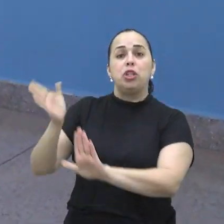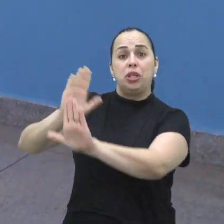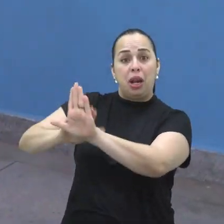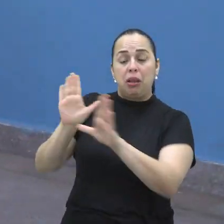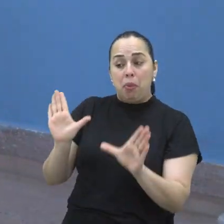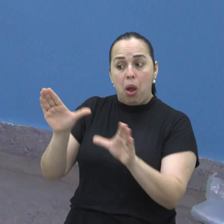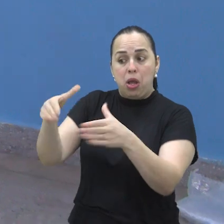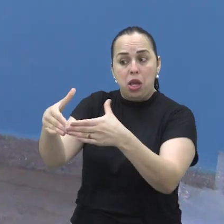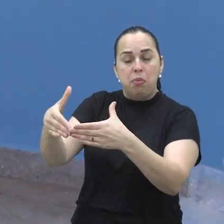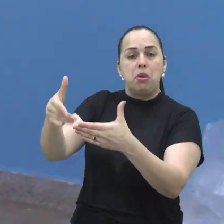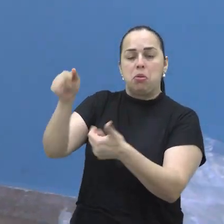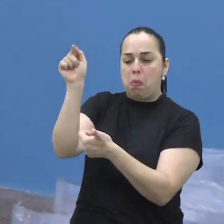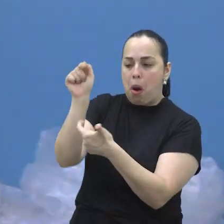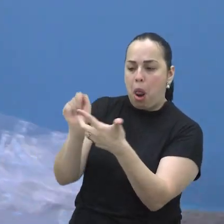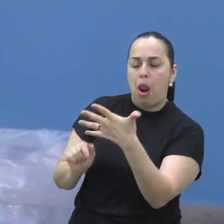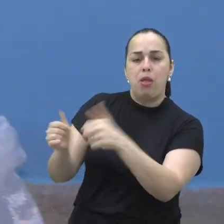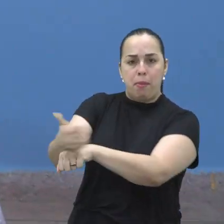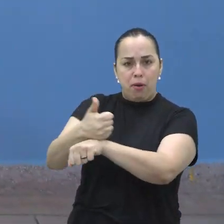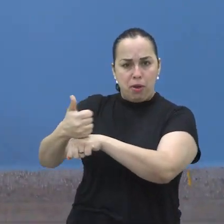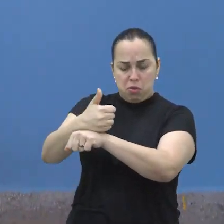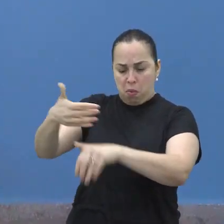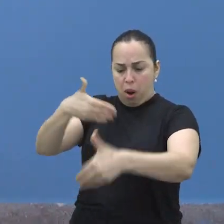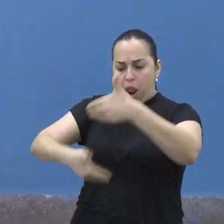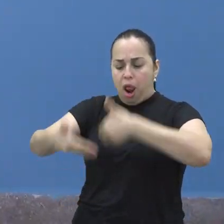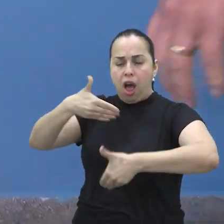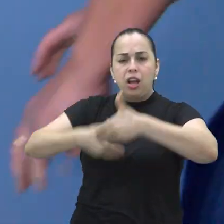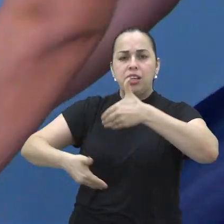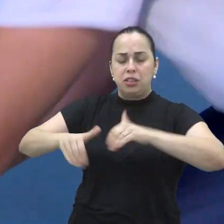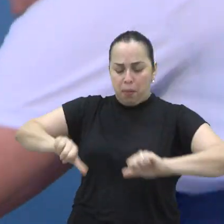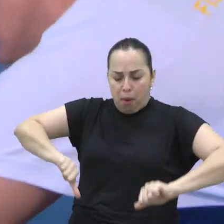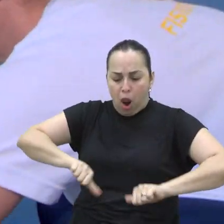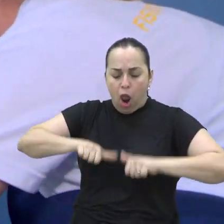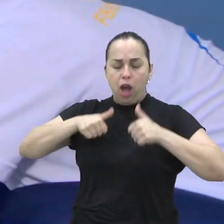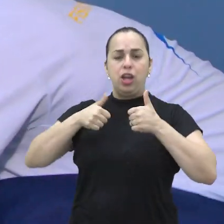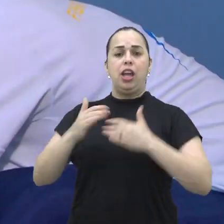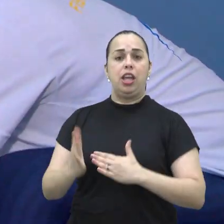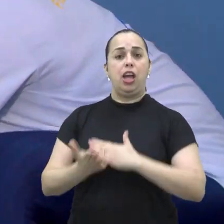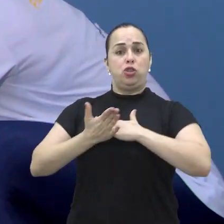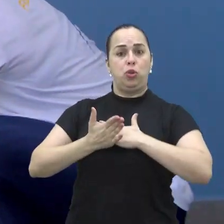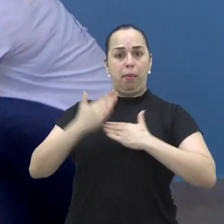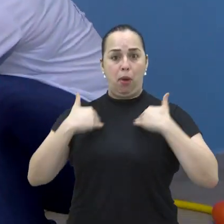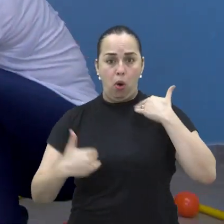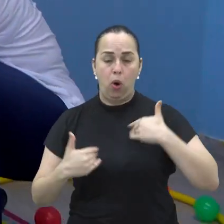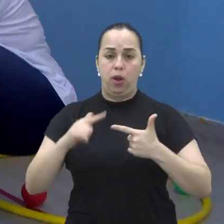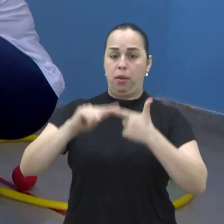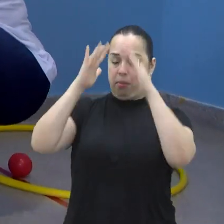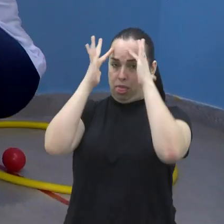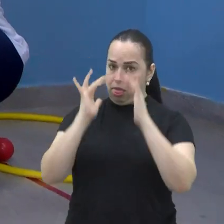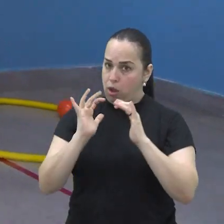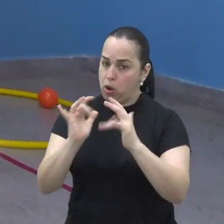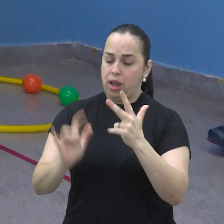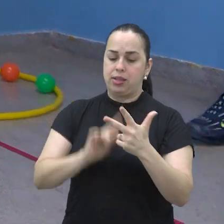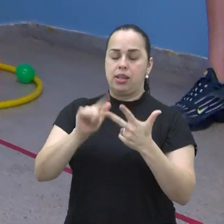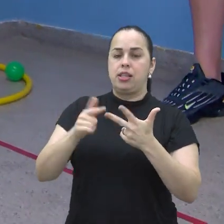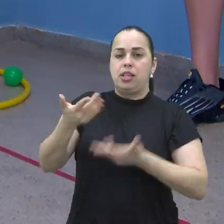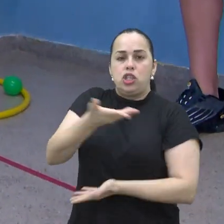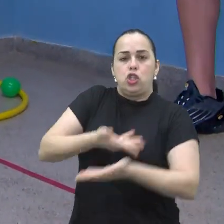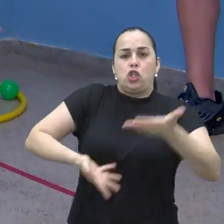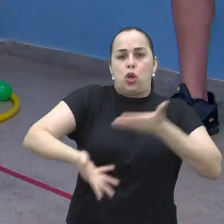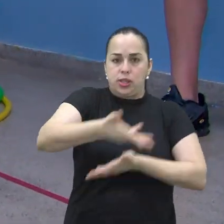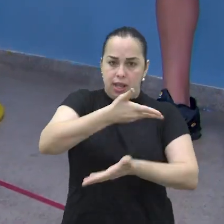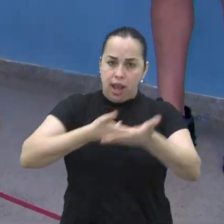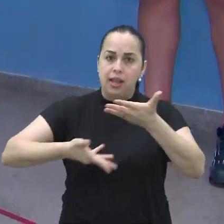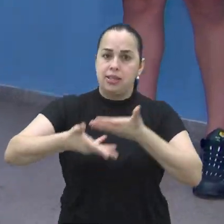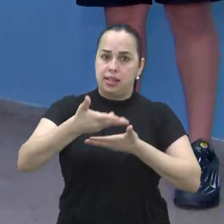equipe multidisciplinar, focado em aprimorar os aspectos psicológicos, motores e sociais